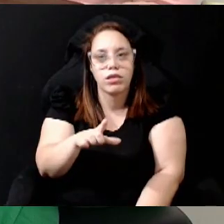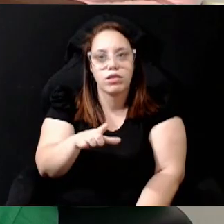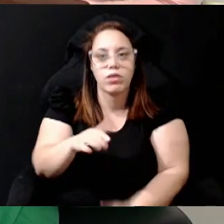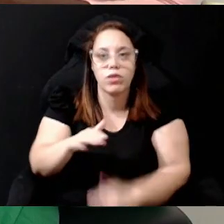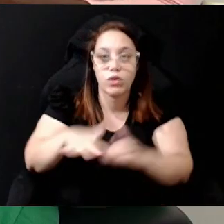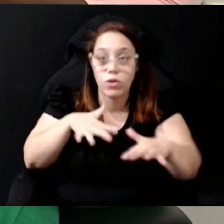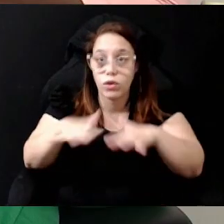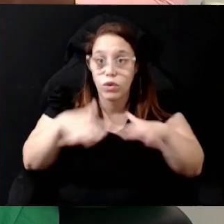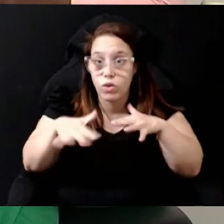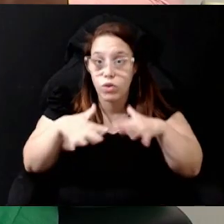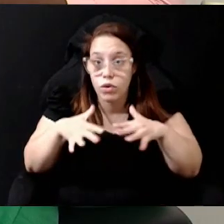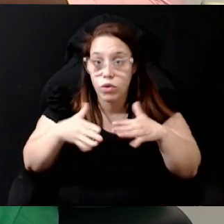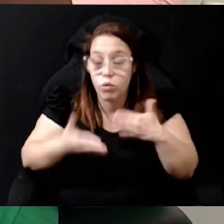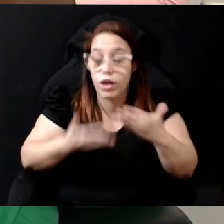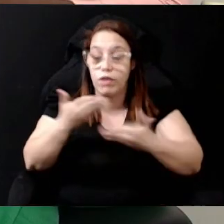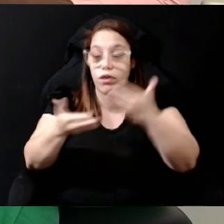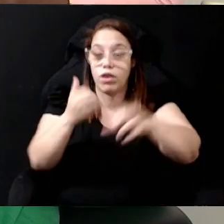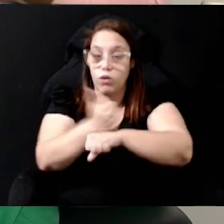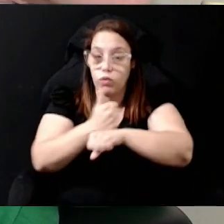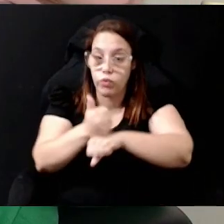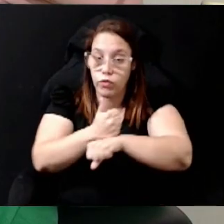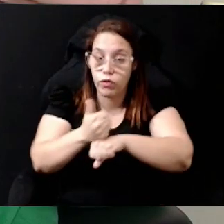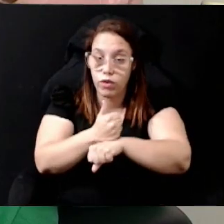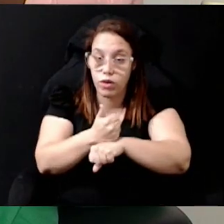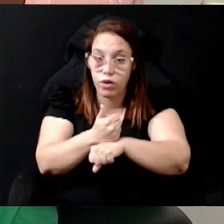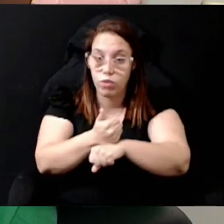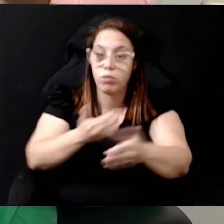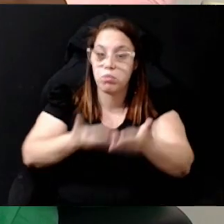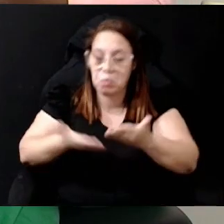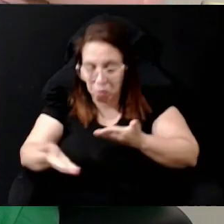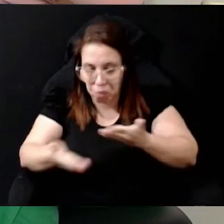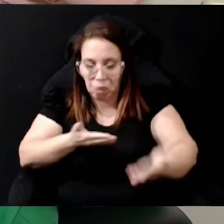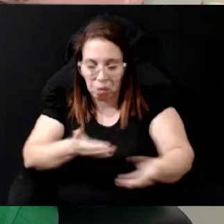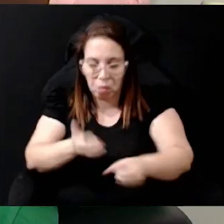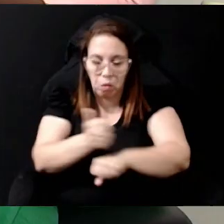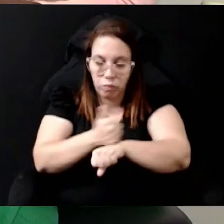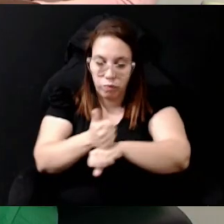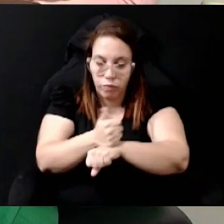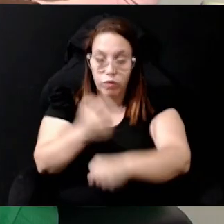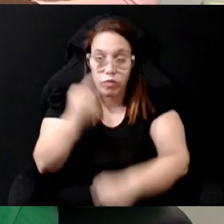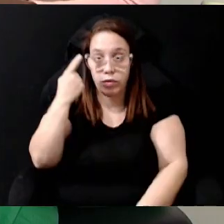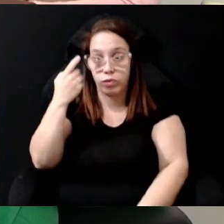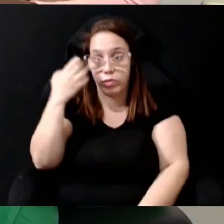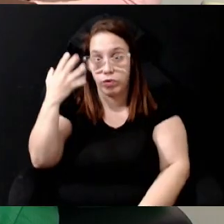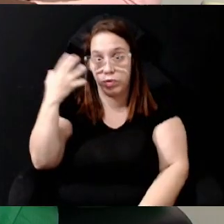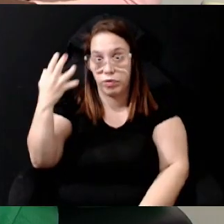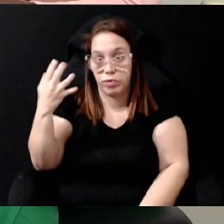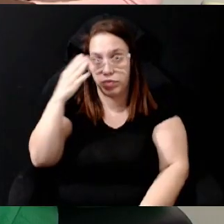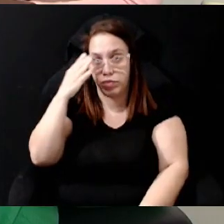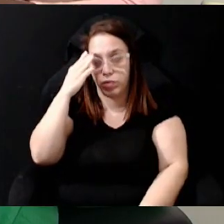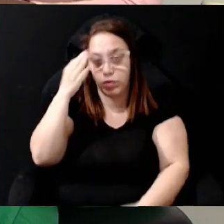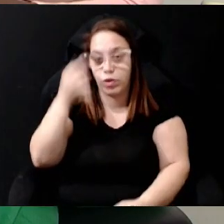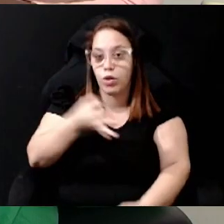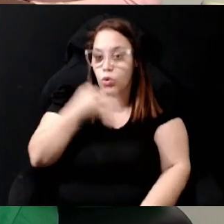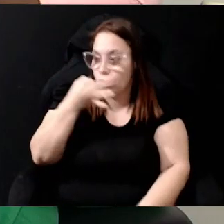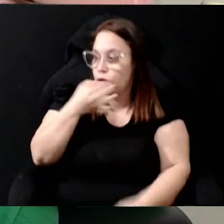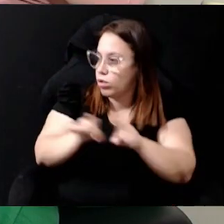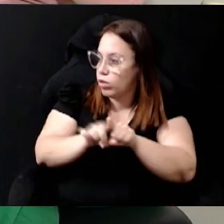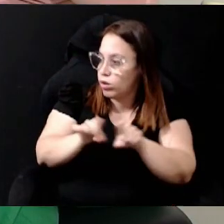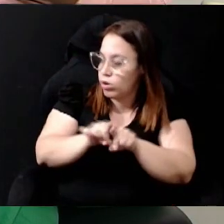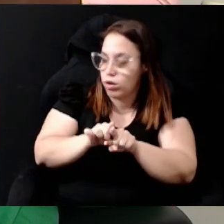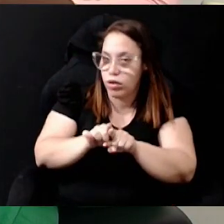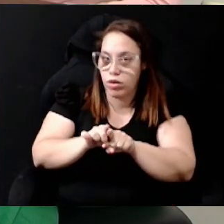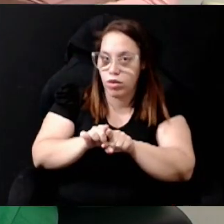étnico-raciais. Então, hoje, o nosso movimento é de levar a formação, né? mediar a formação dos professores e agentes que estão na escola,